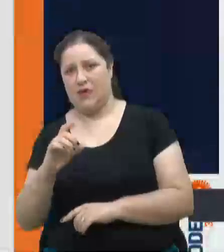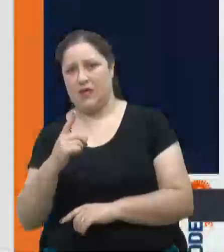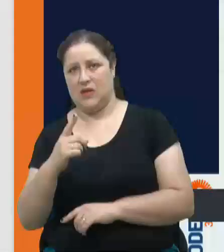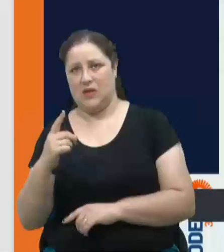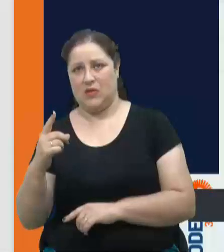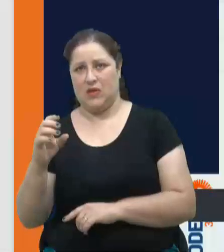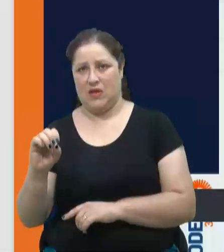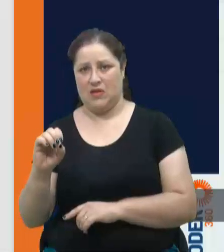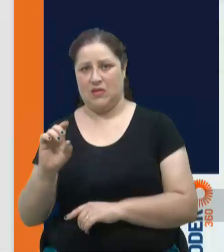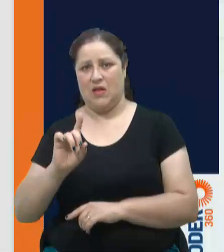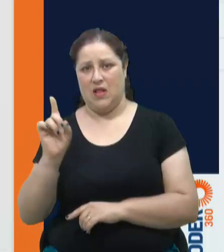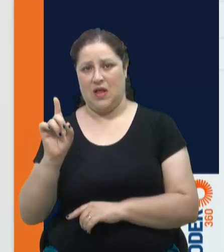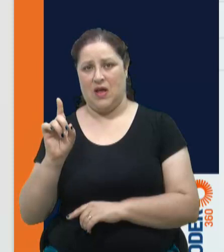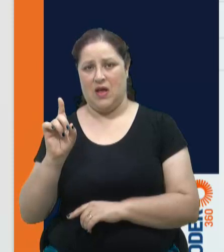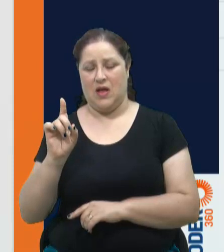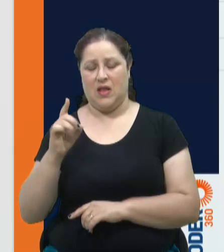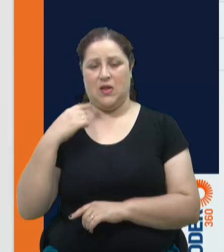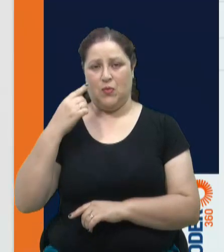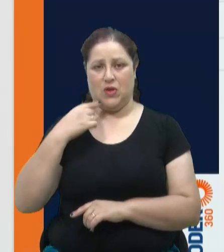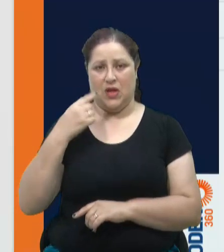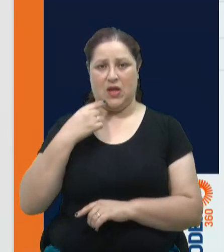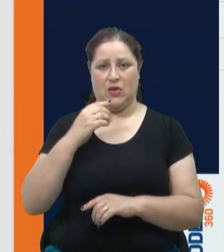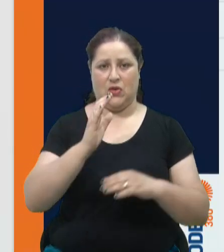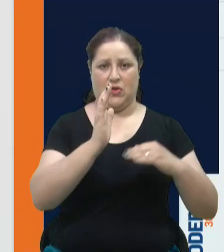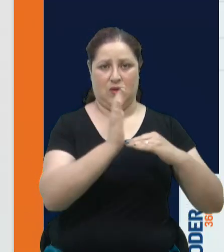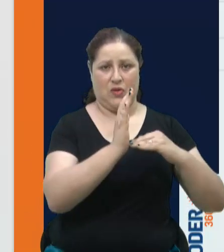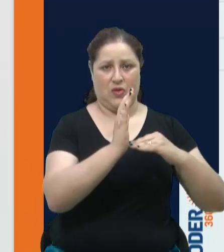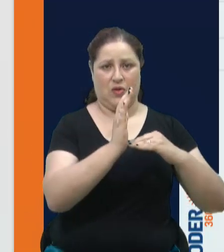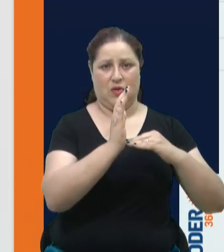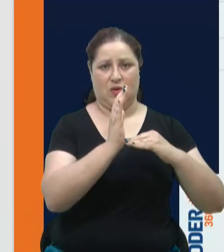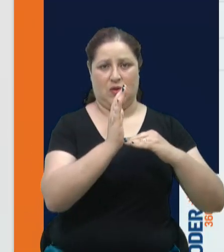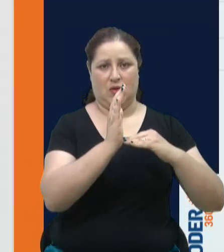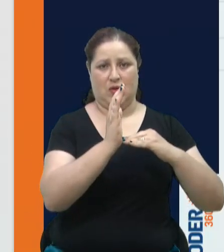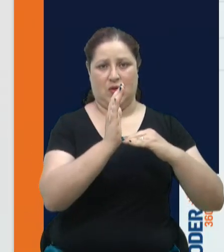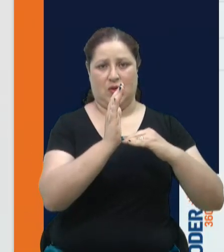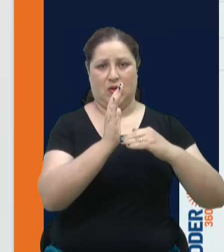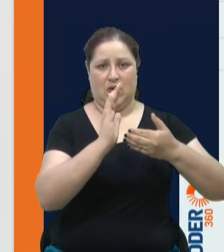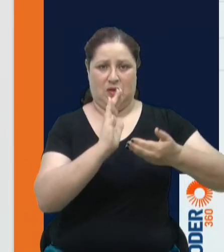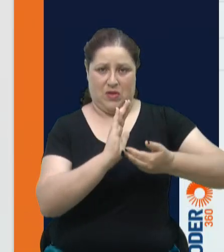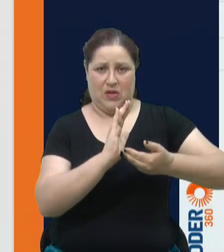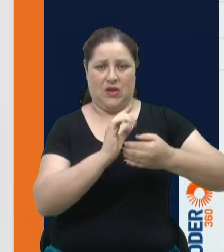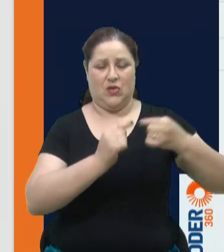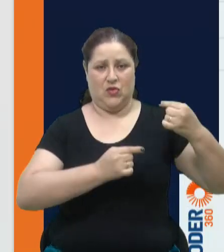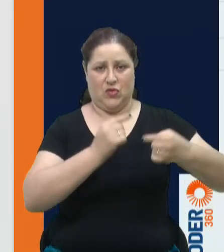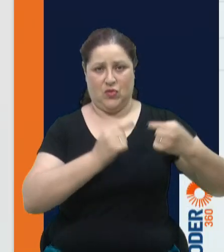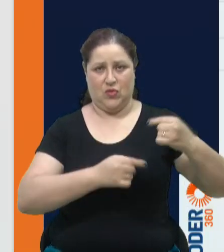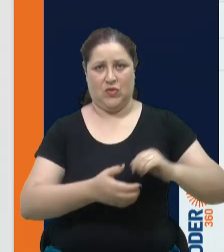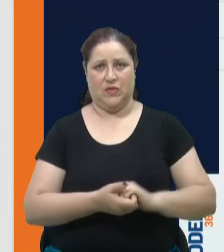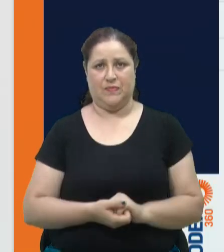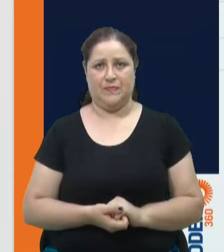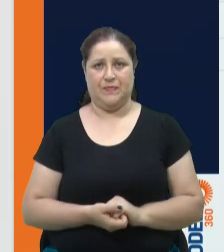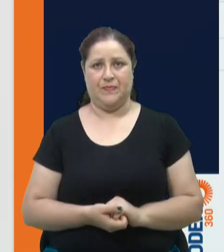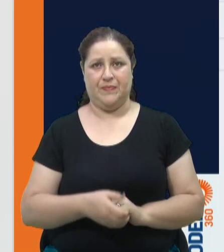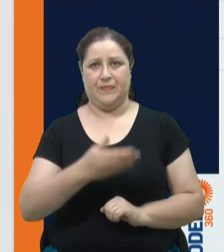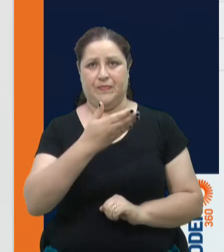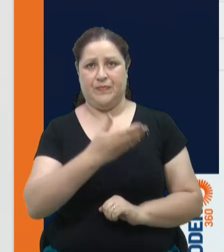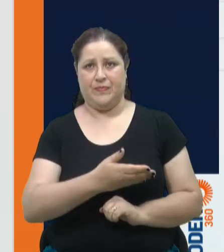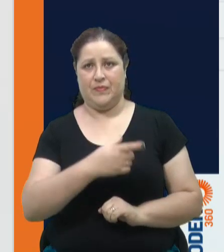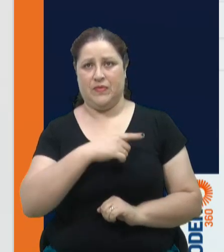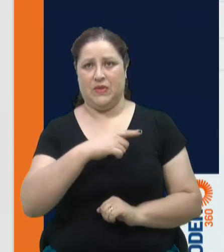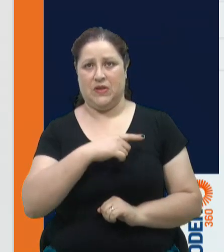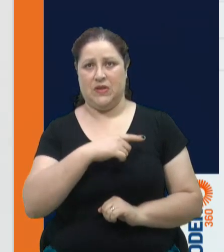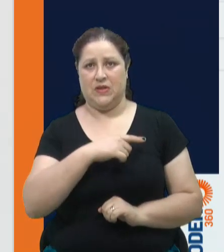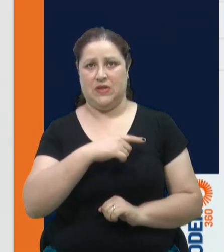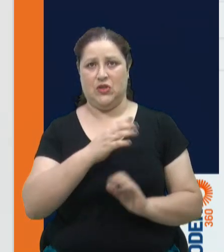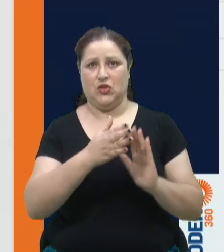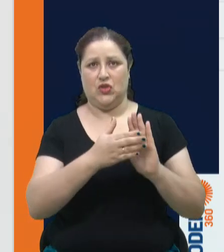Senado. Na PEC 45, igual à PEC 110, o número de impostos que serão eliminados são